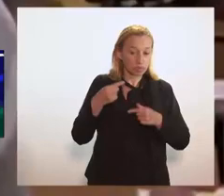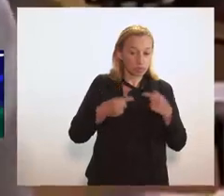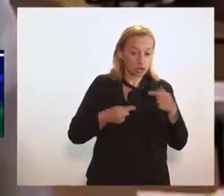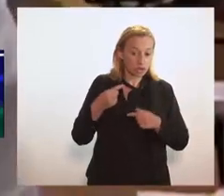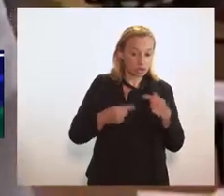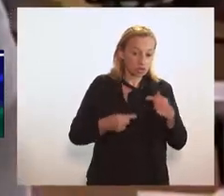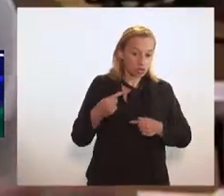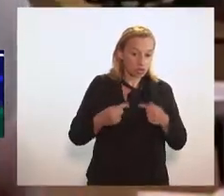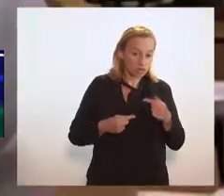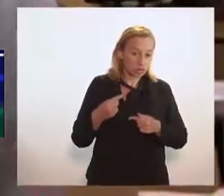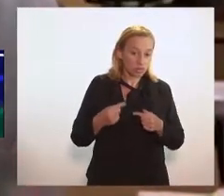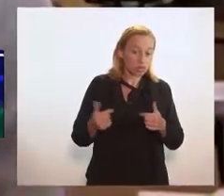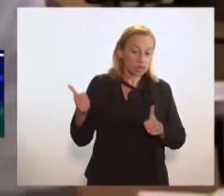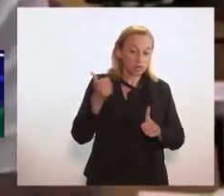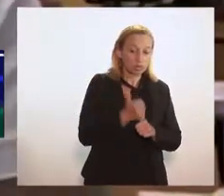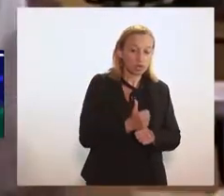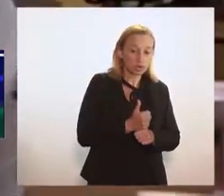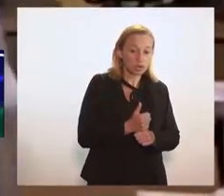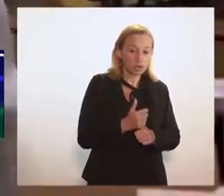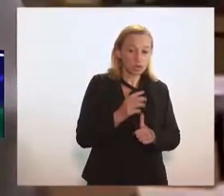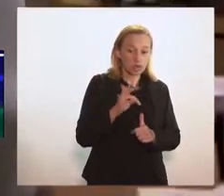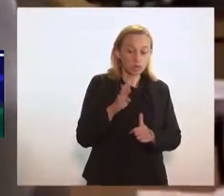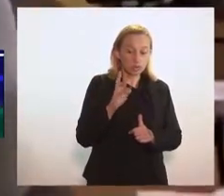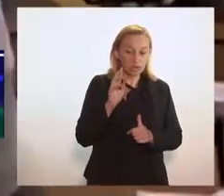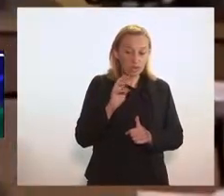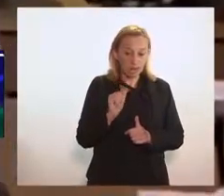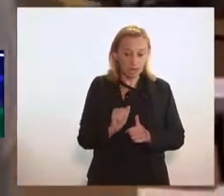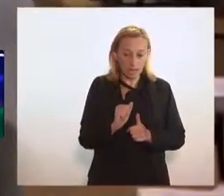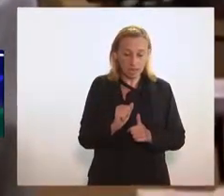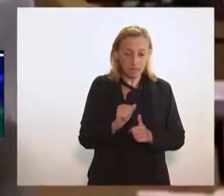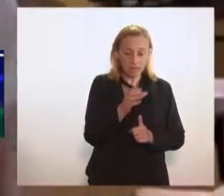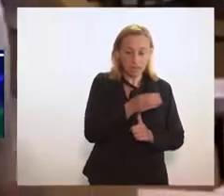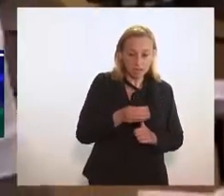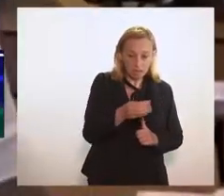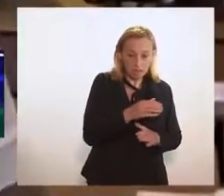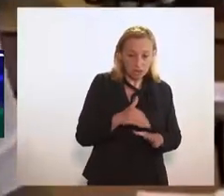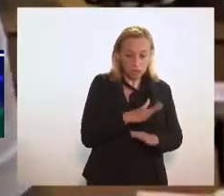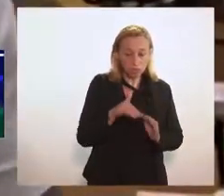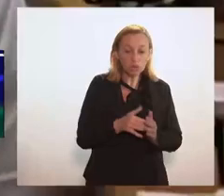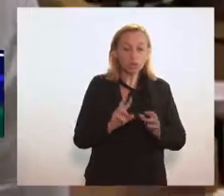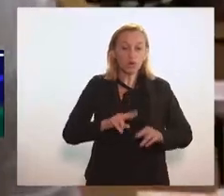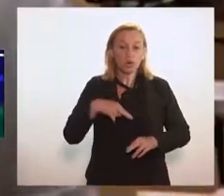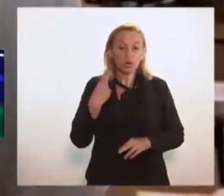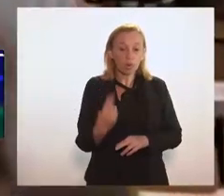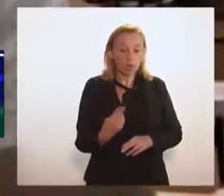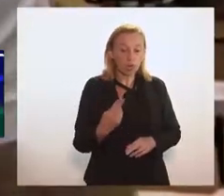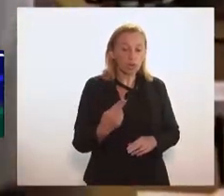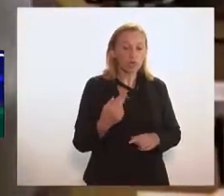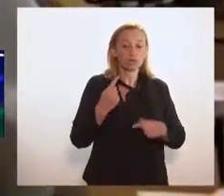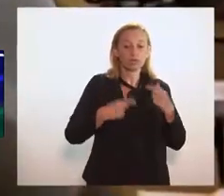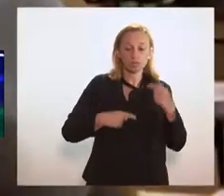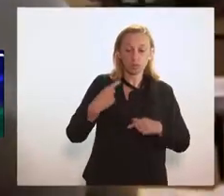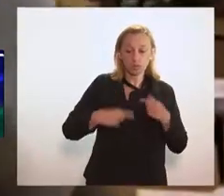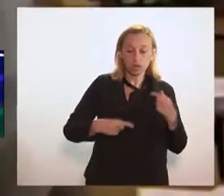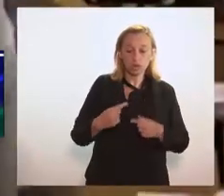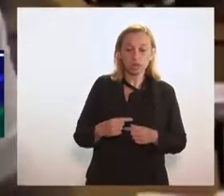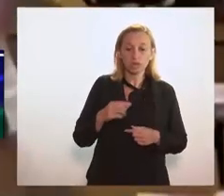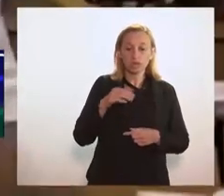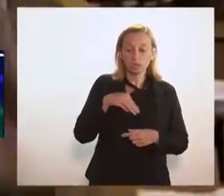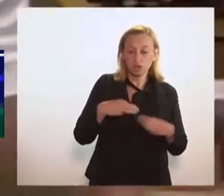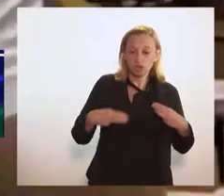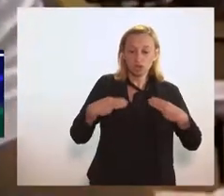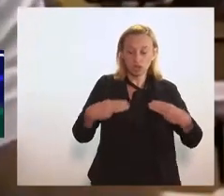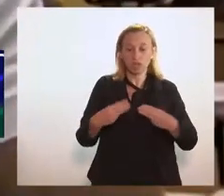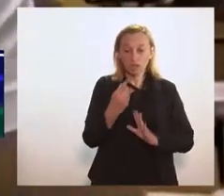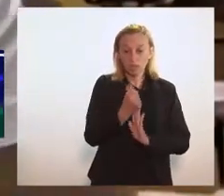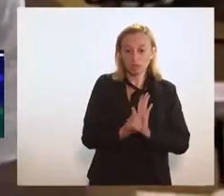acaba com a substituição tributária para o setor cervejeiro como um todo, ou então faz pressão política junto ao Ministério da Economia para